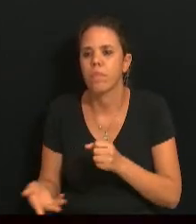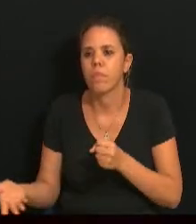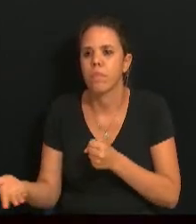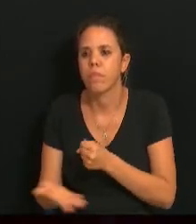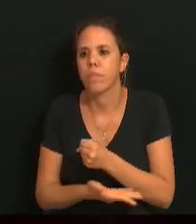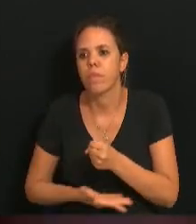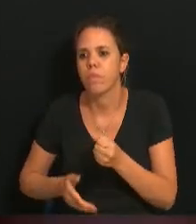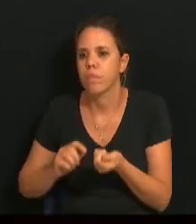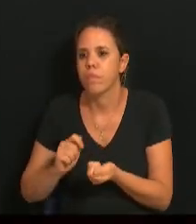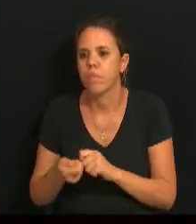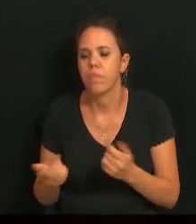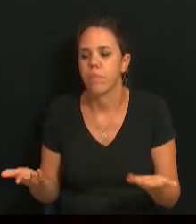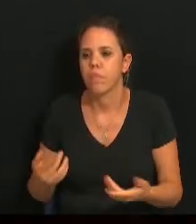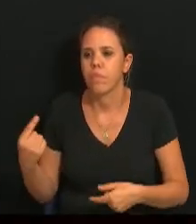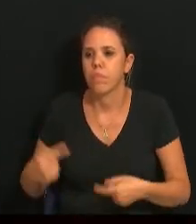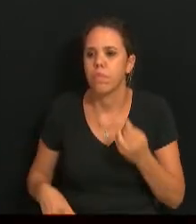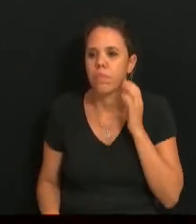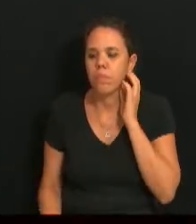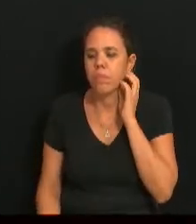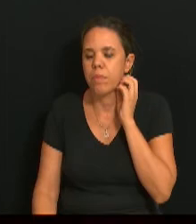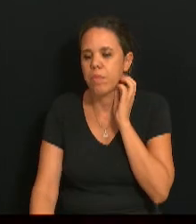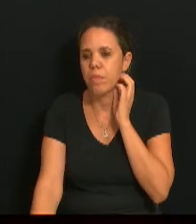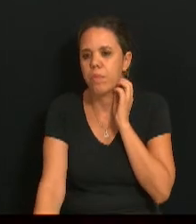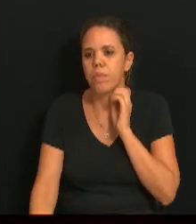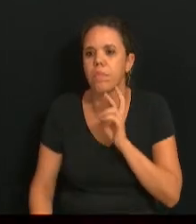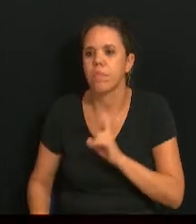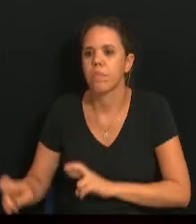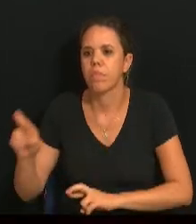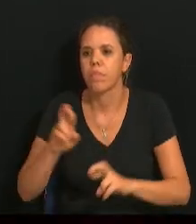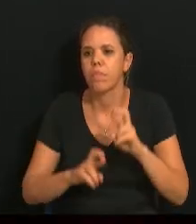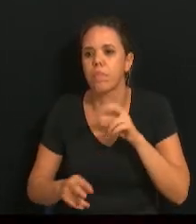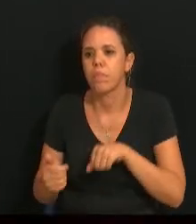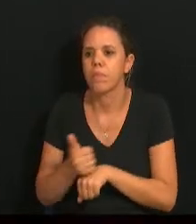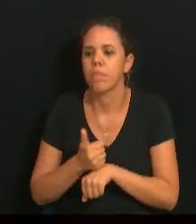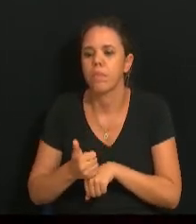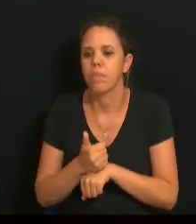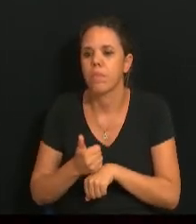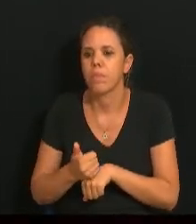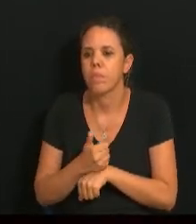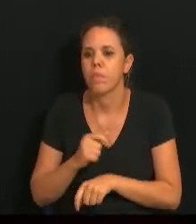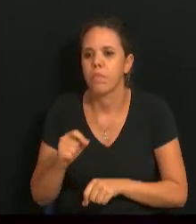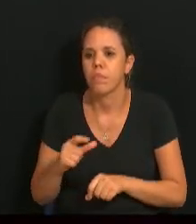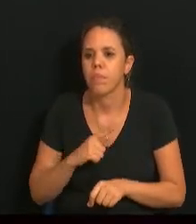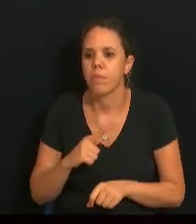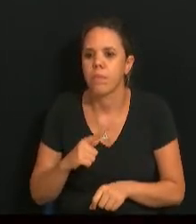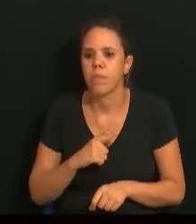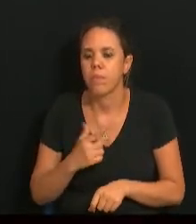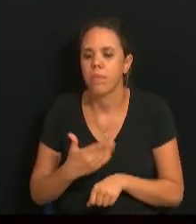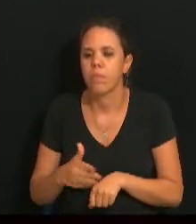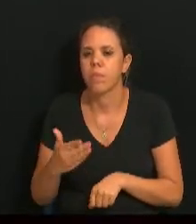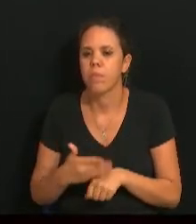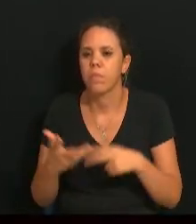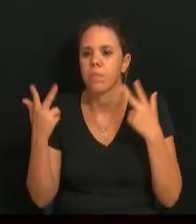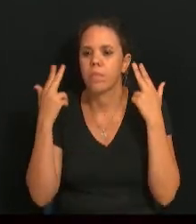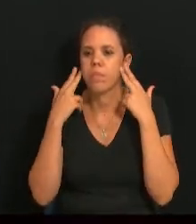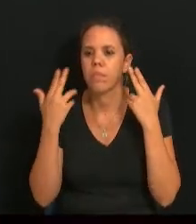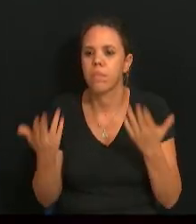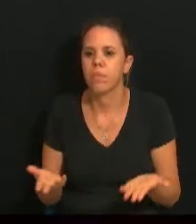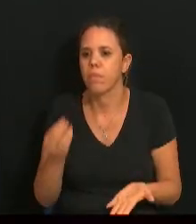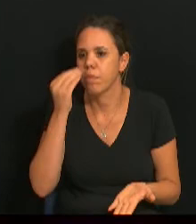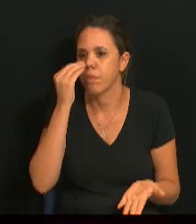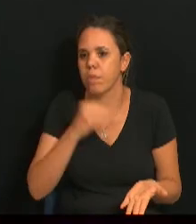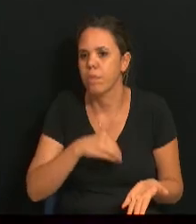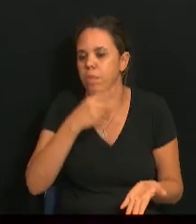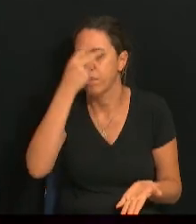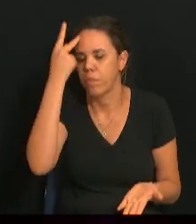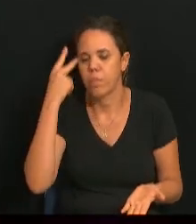discussão agora da revisão do plano de cargos, que tem uma prática comum, que é negar a própria